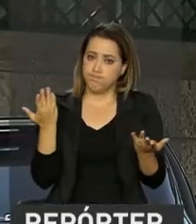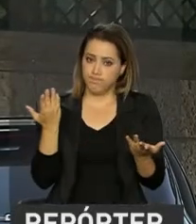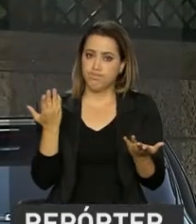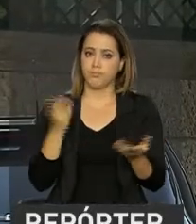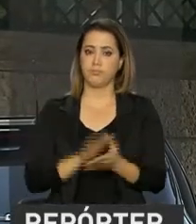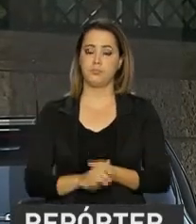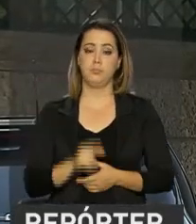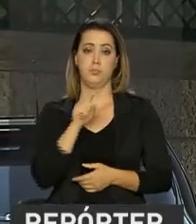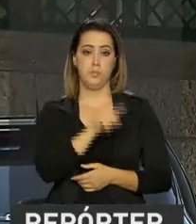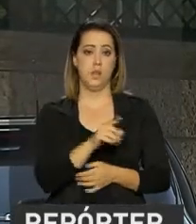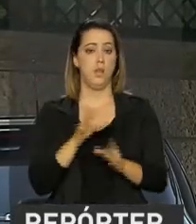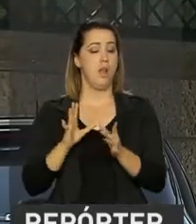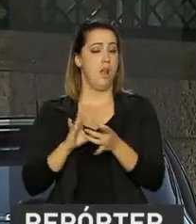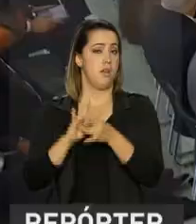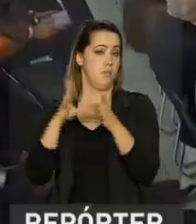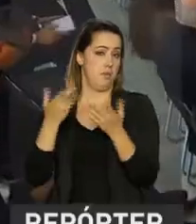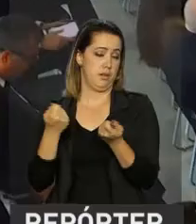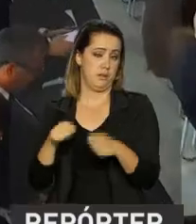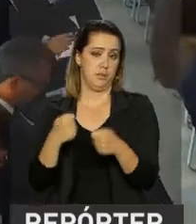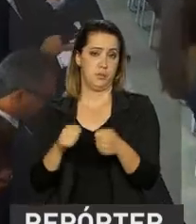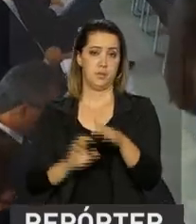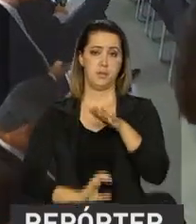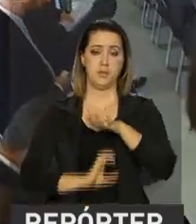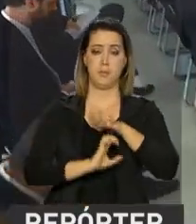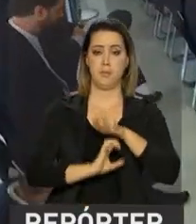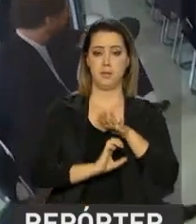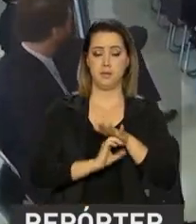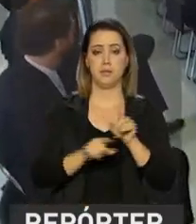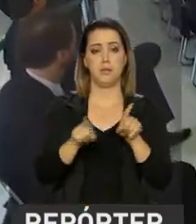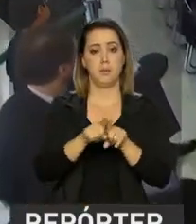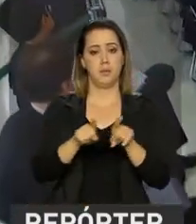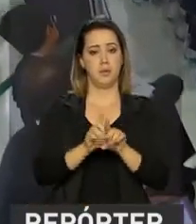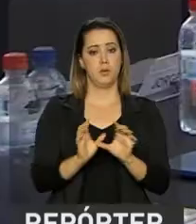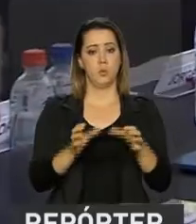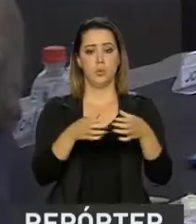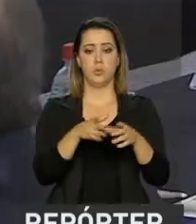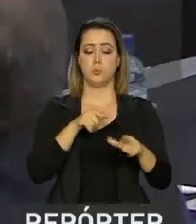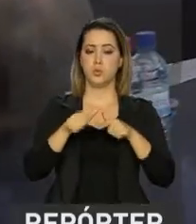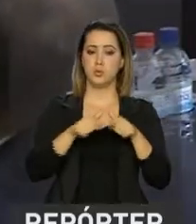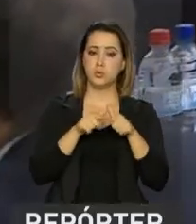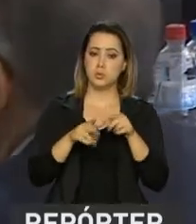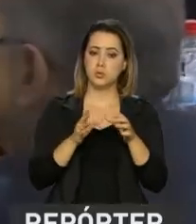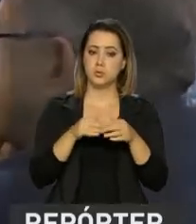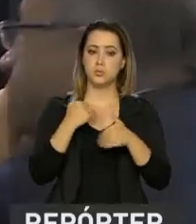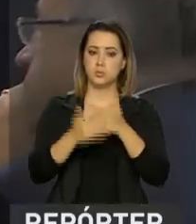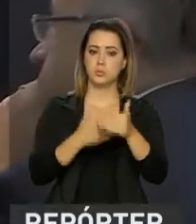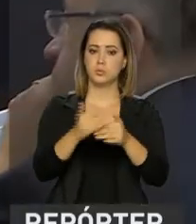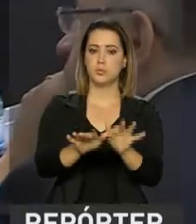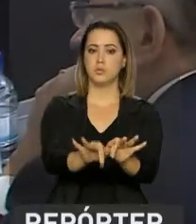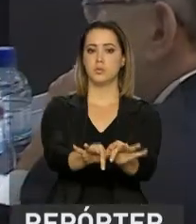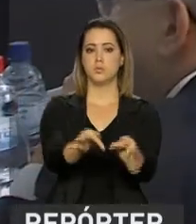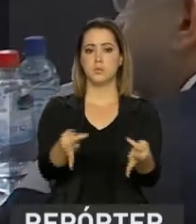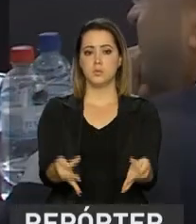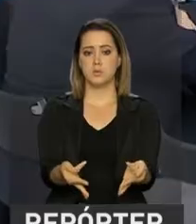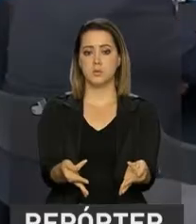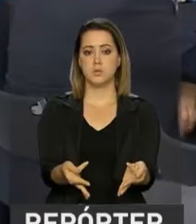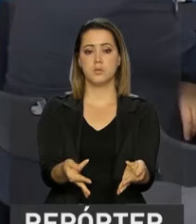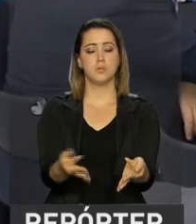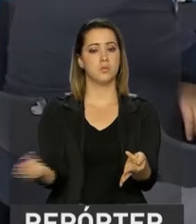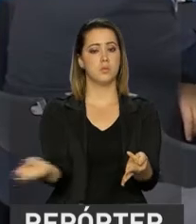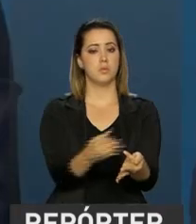reconhecimento de firma para empresas é fruto da decisão de um grupo de trabalho sobre desburocratização e